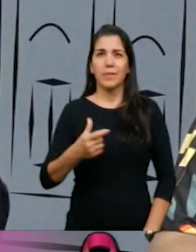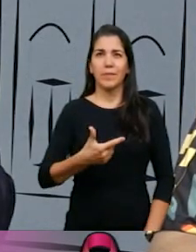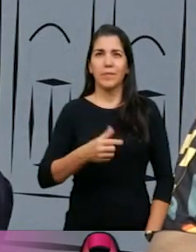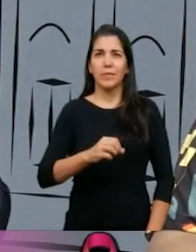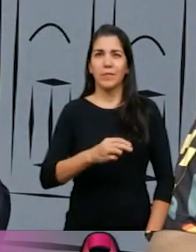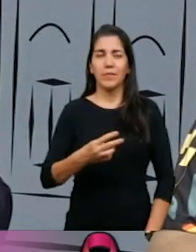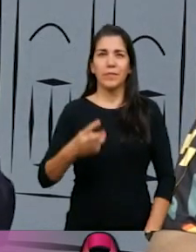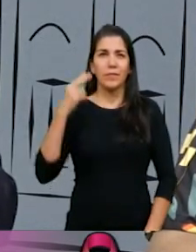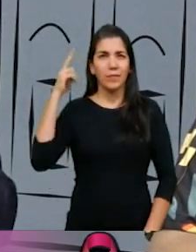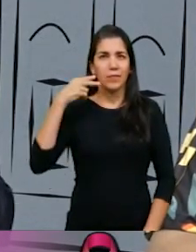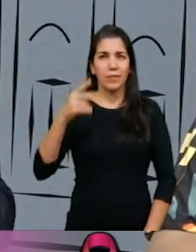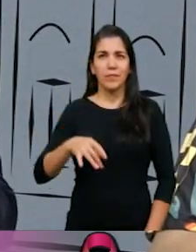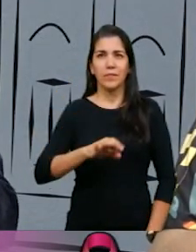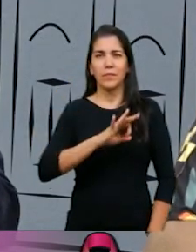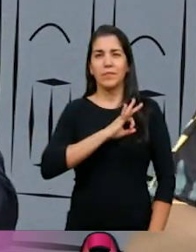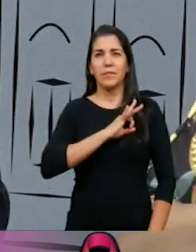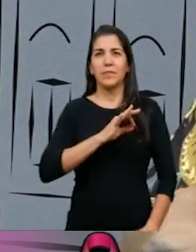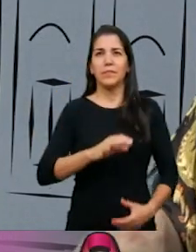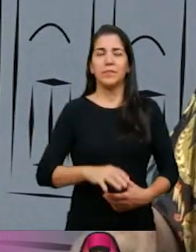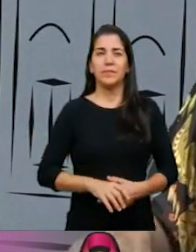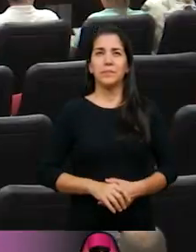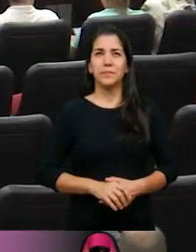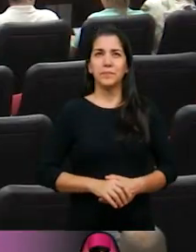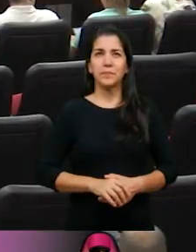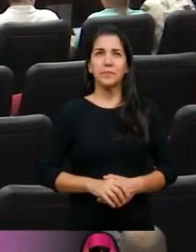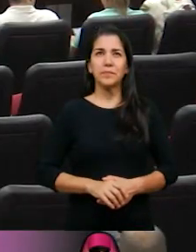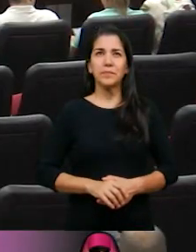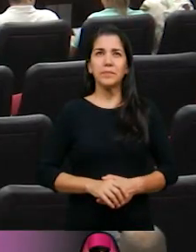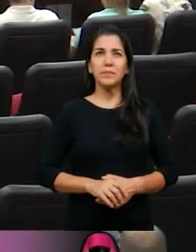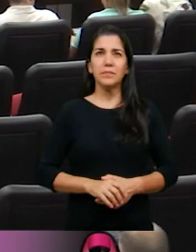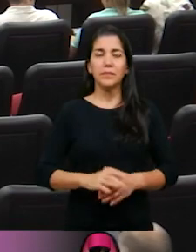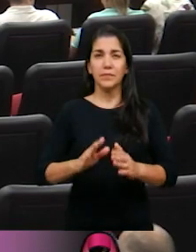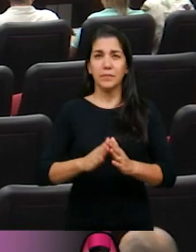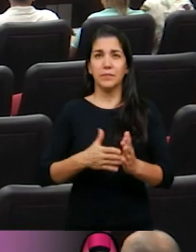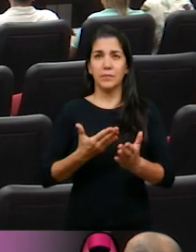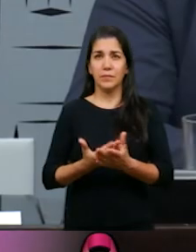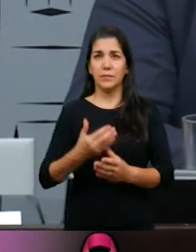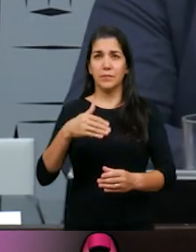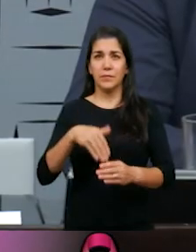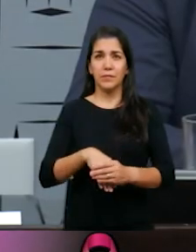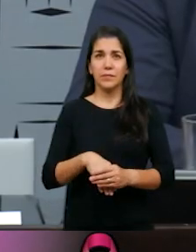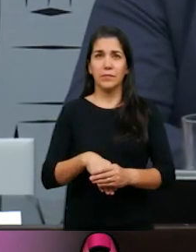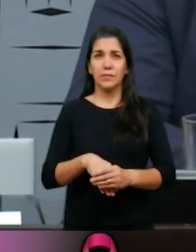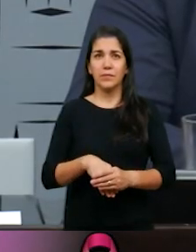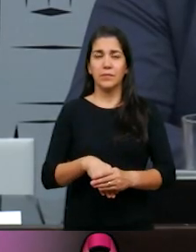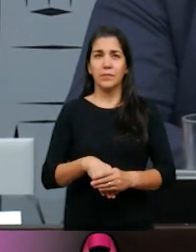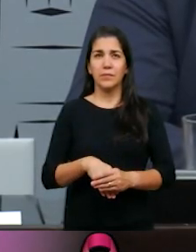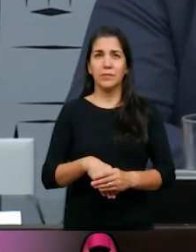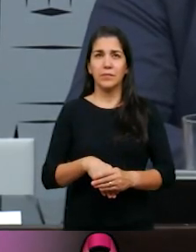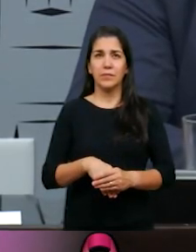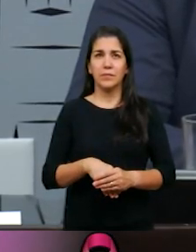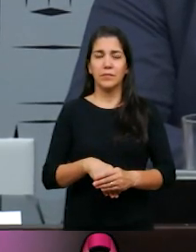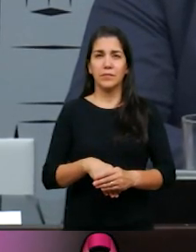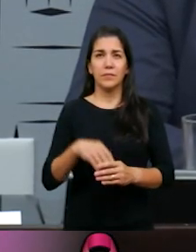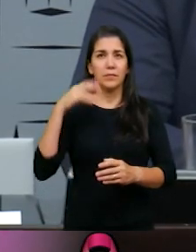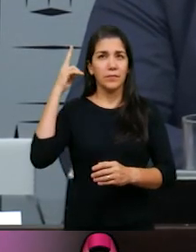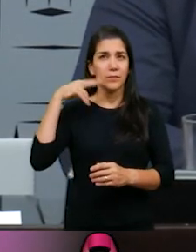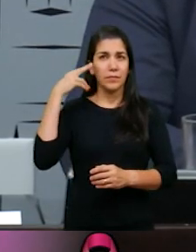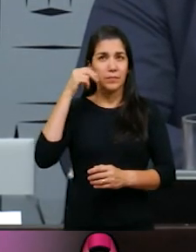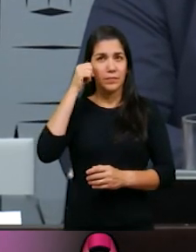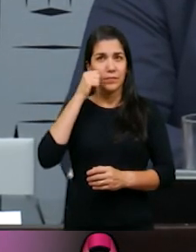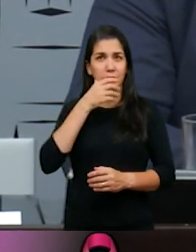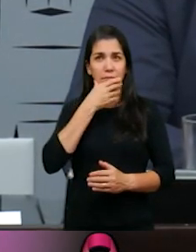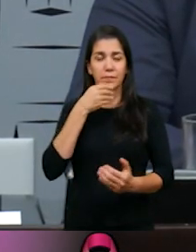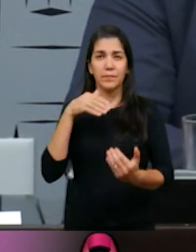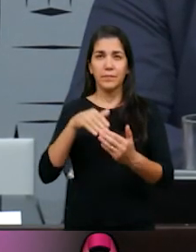2023, Dr. Jaime, vereador PSDB. O requerimento está em votação. Os vereadores e a vereadora que